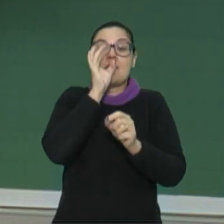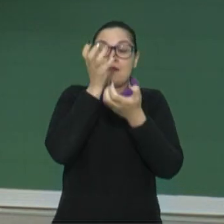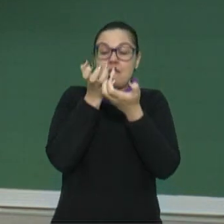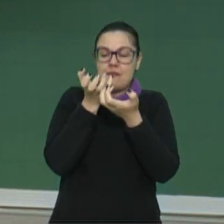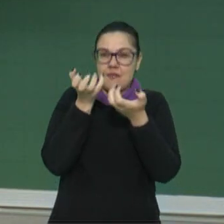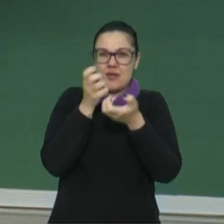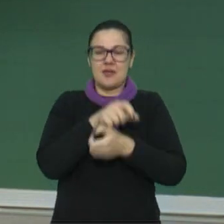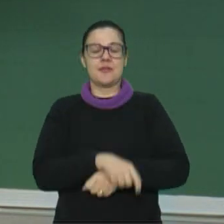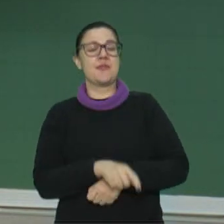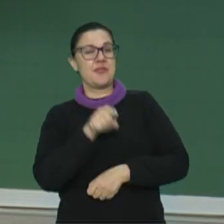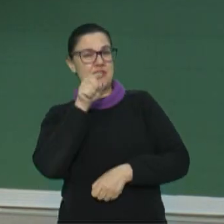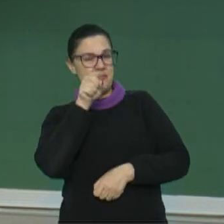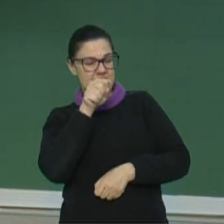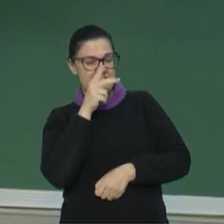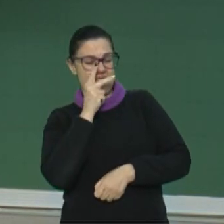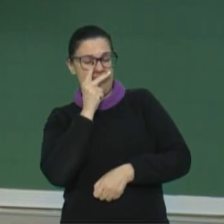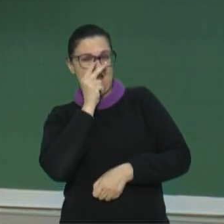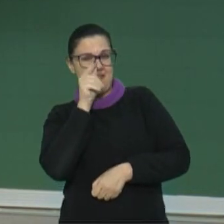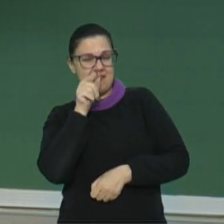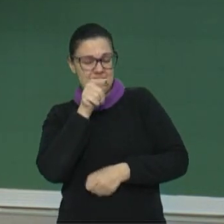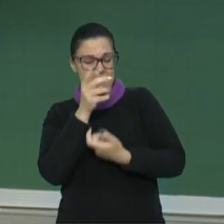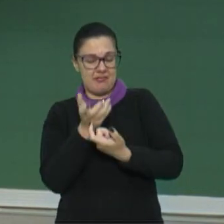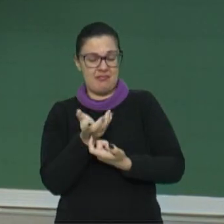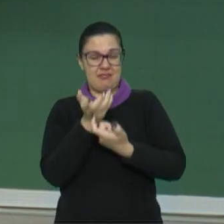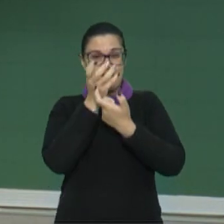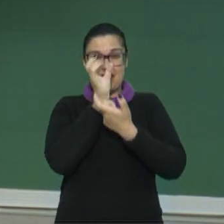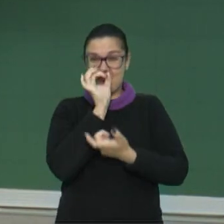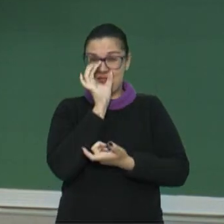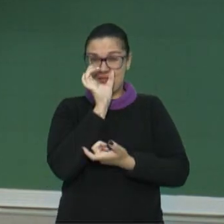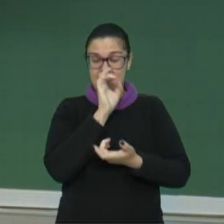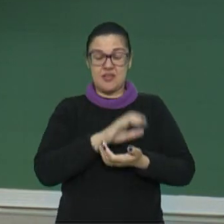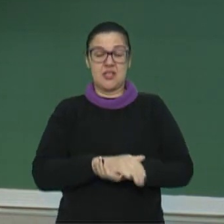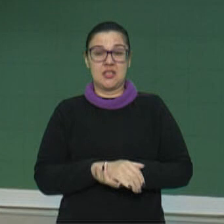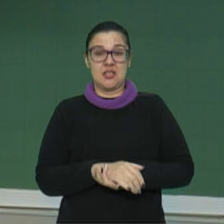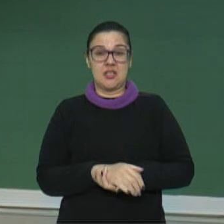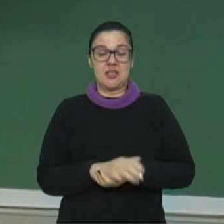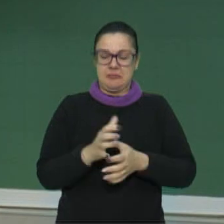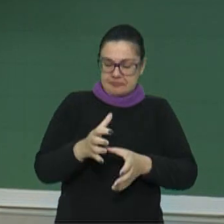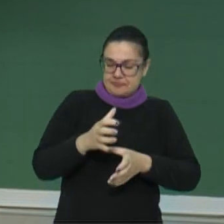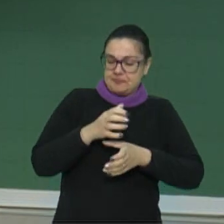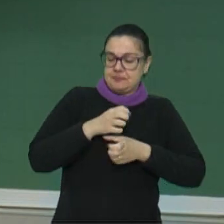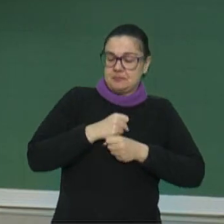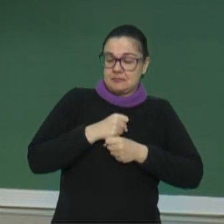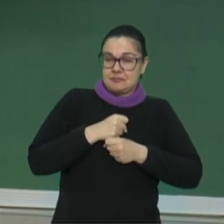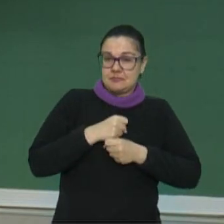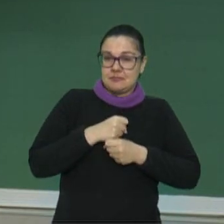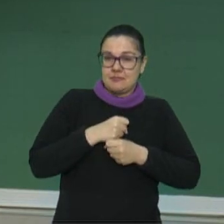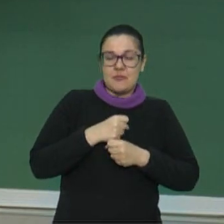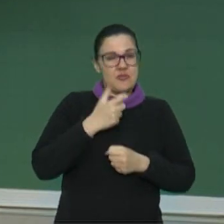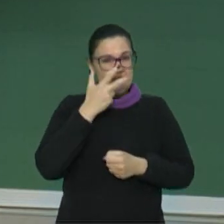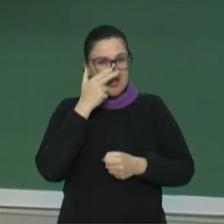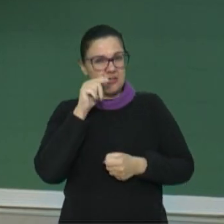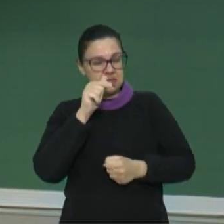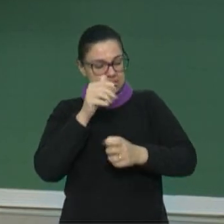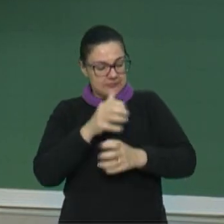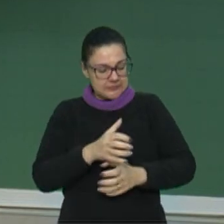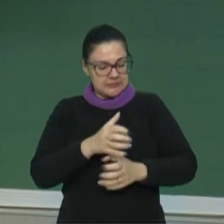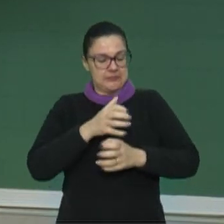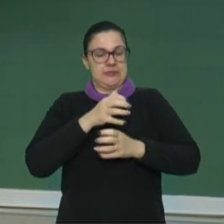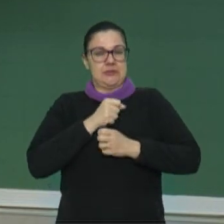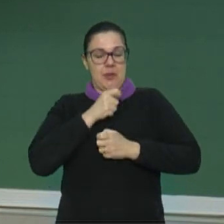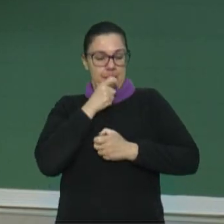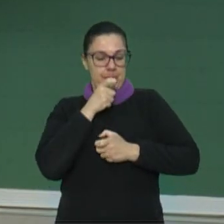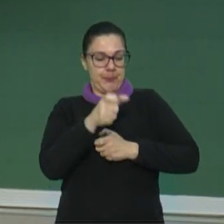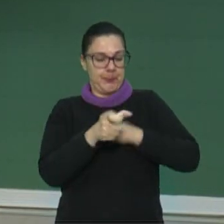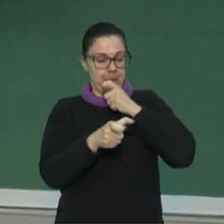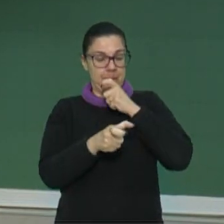Você acha que uma planta, que efeito? Será que uma planta ela sente as palavras